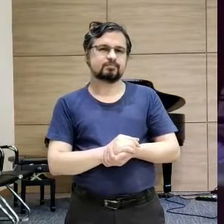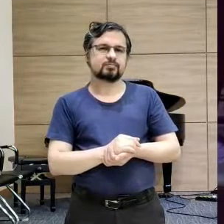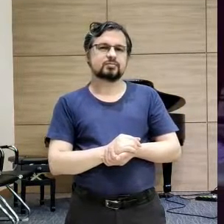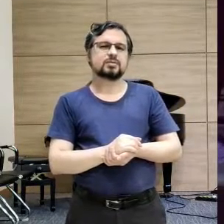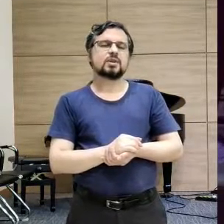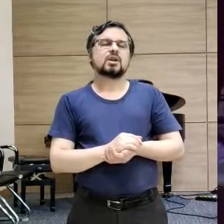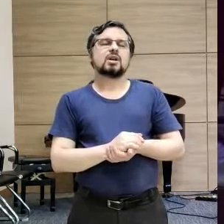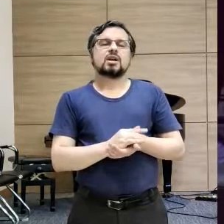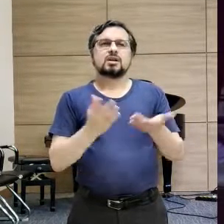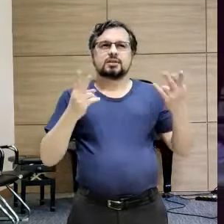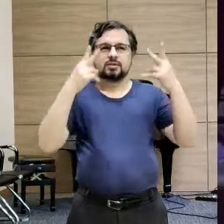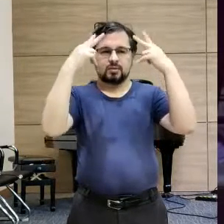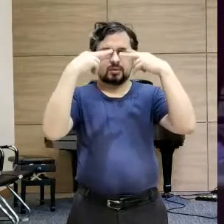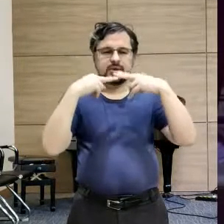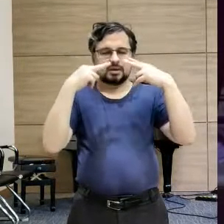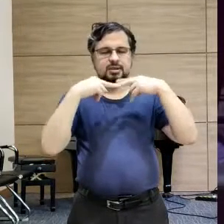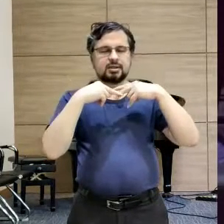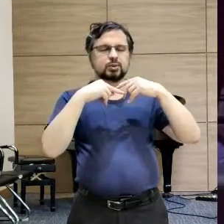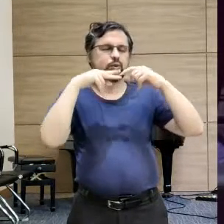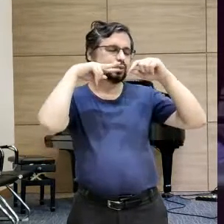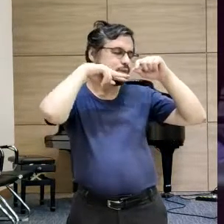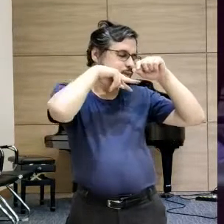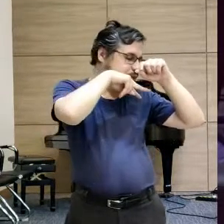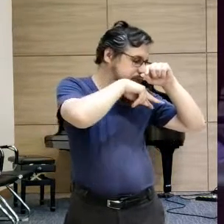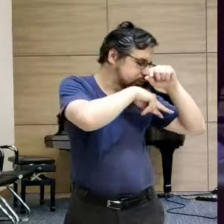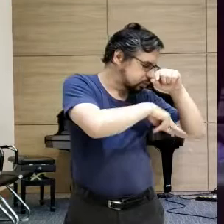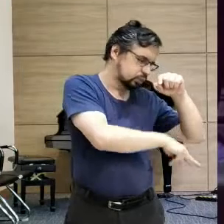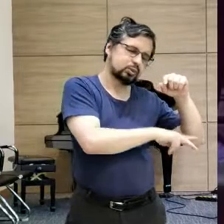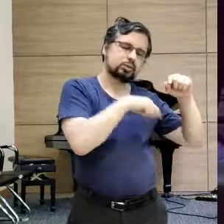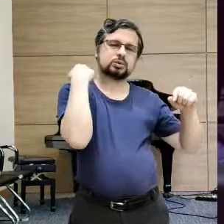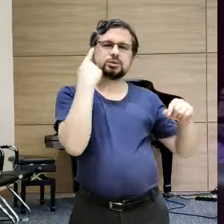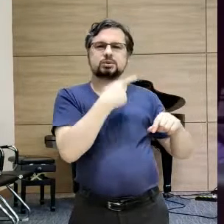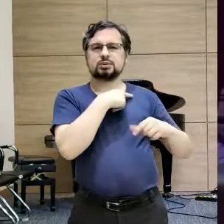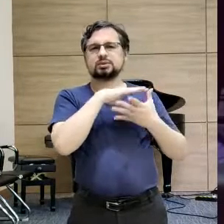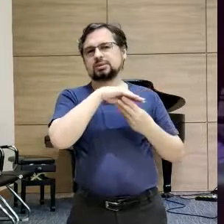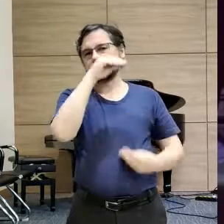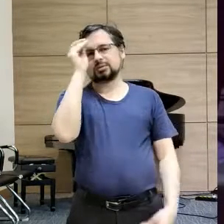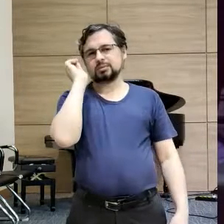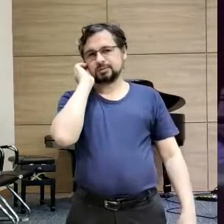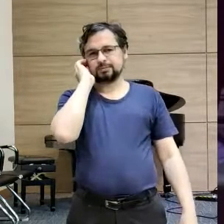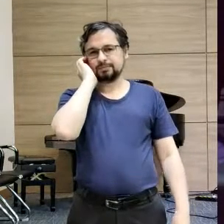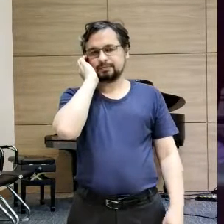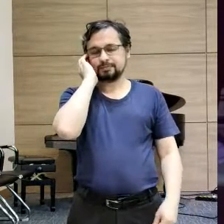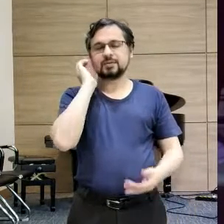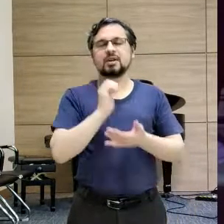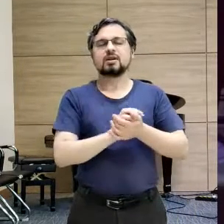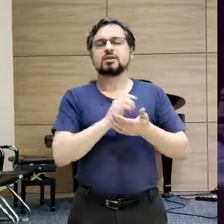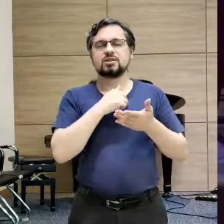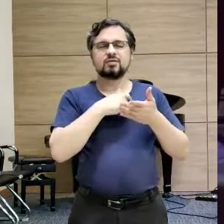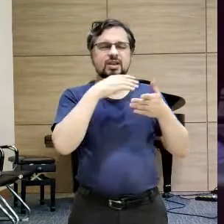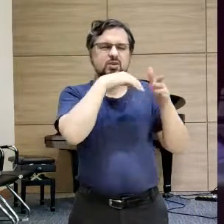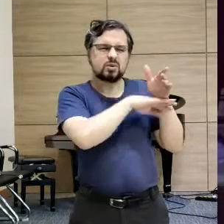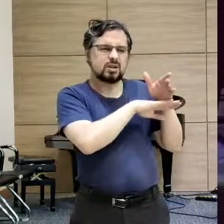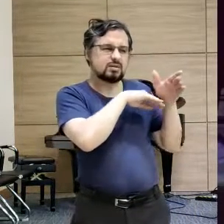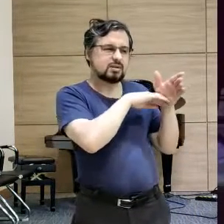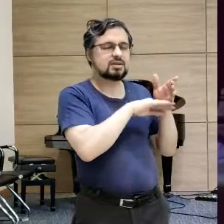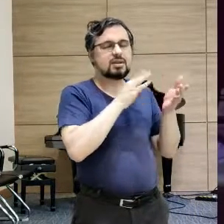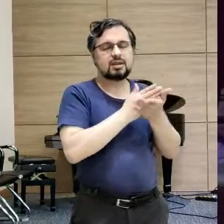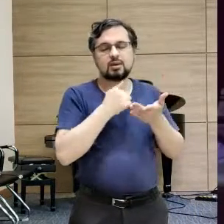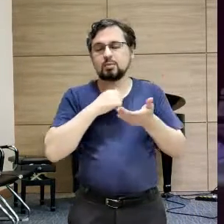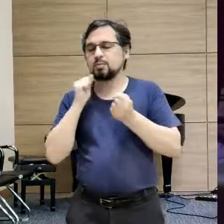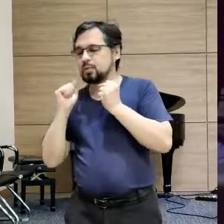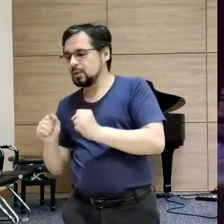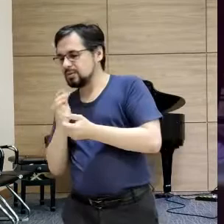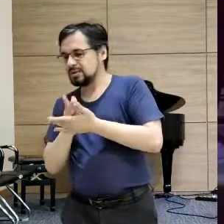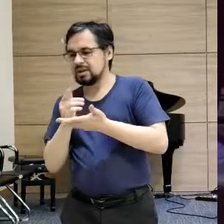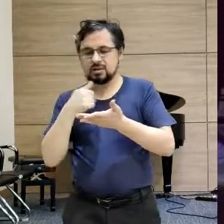alma. Sabe aqueles porões? Aquelas gavetas que a gente vai compartimentalizando as coisas, colocando aqui, ó, isso aqui eu posso fazer, aquilo lá